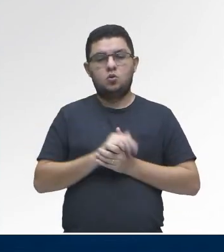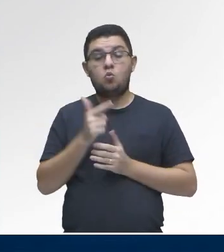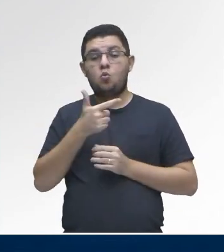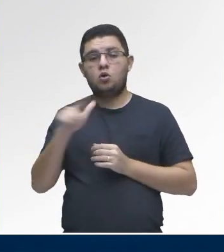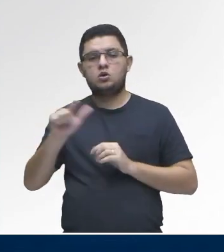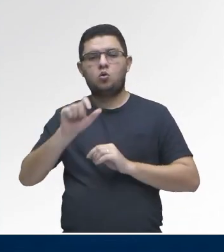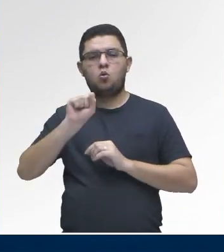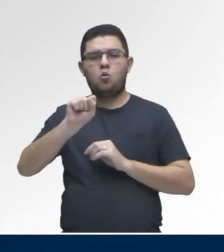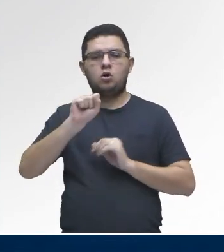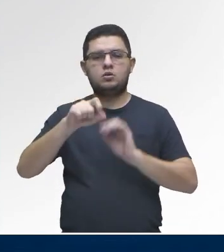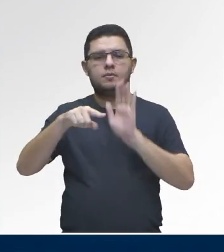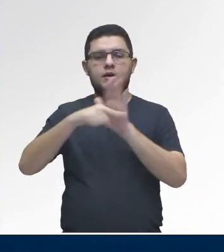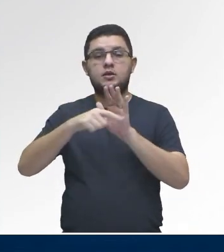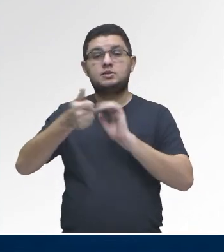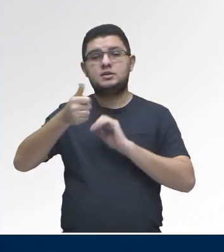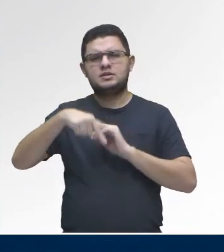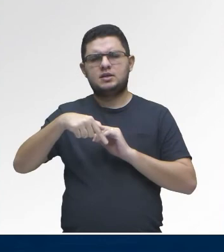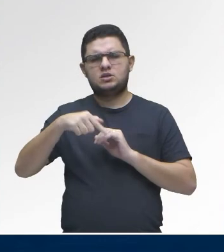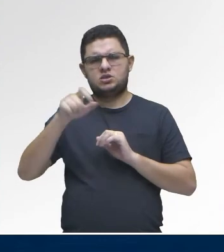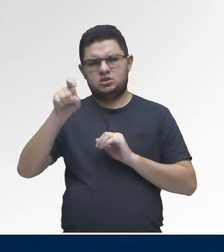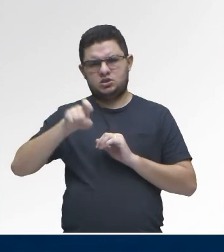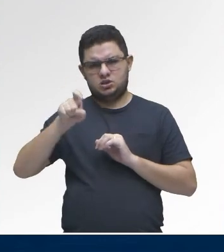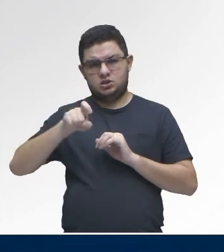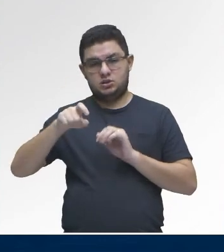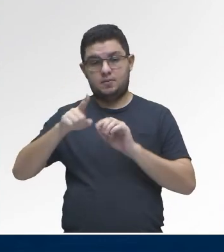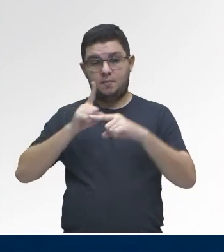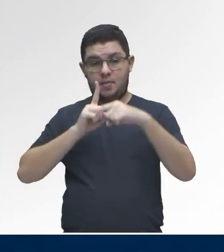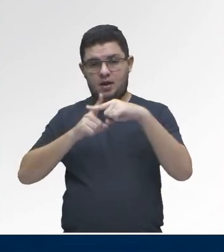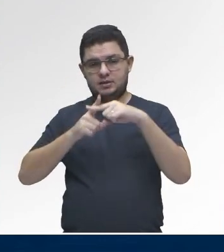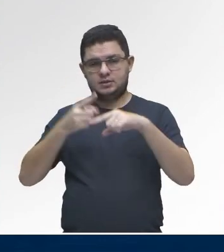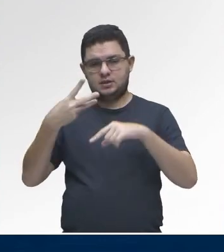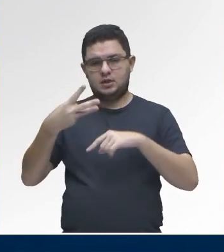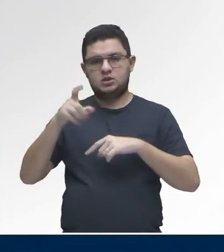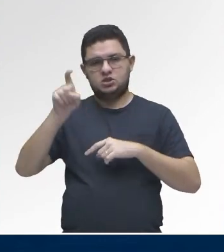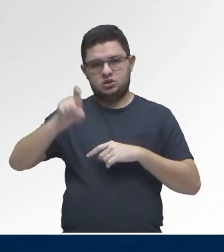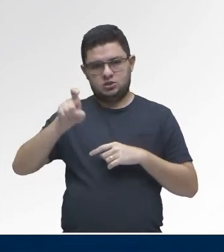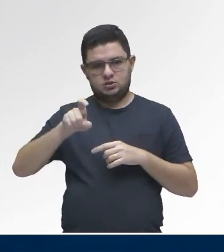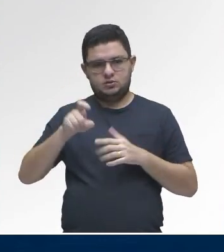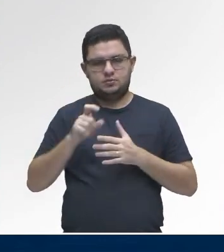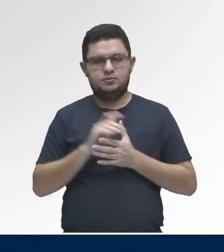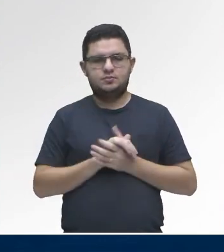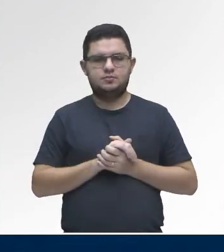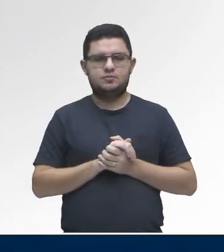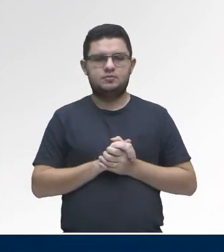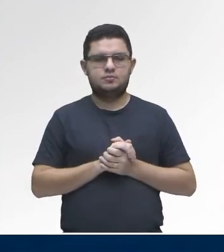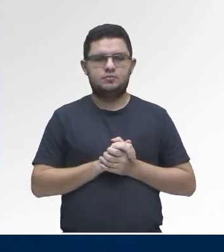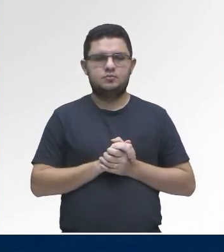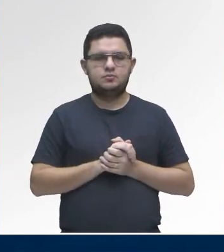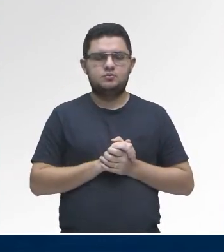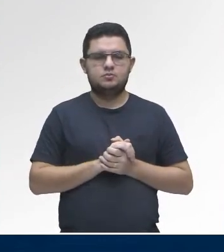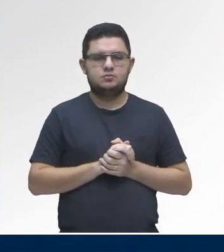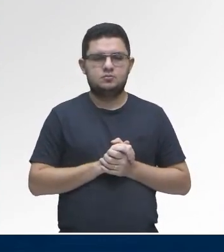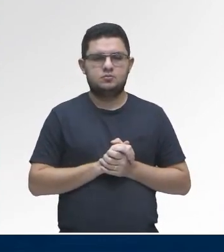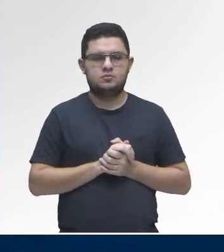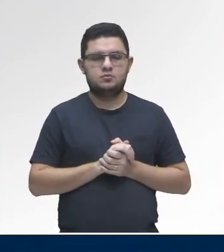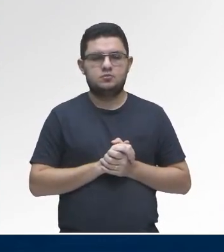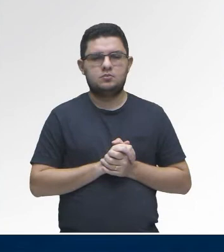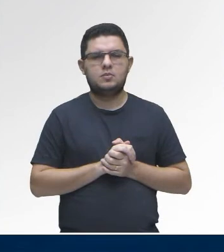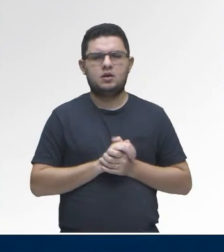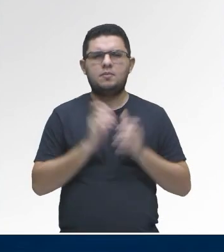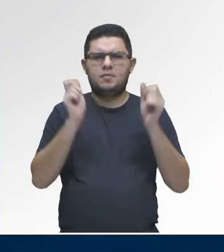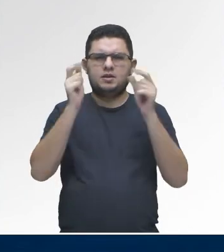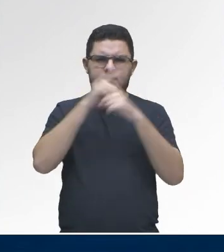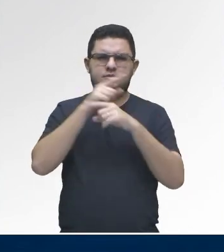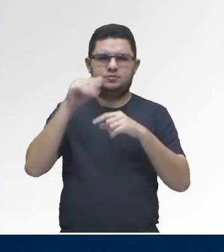menos 17x mais 3x. Então, como é que a gente vai determinar esse valor de x, né? É mais difícil a gente pensar